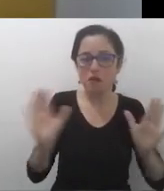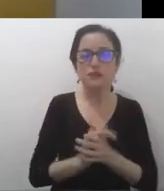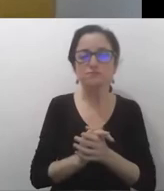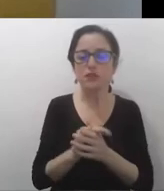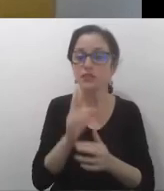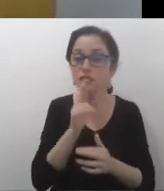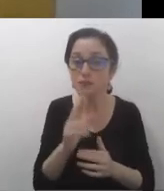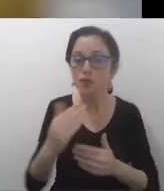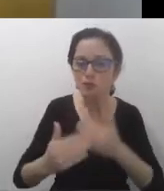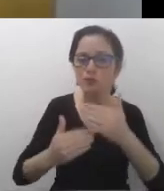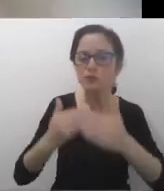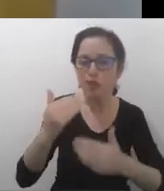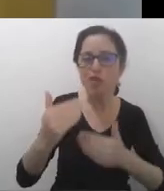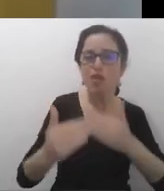e